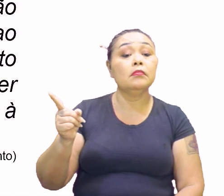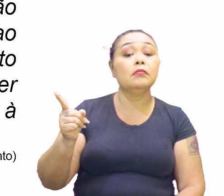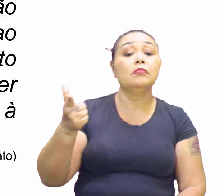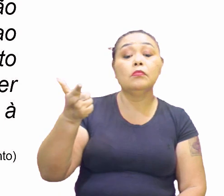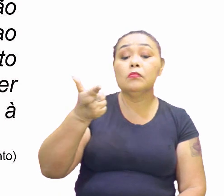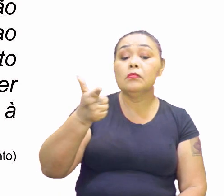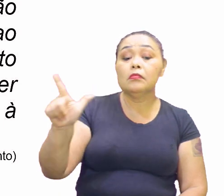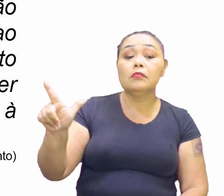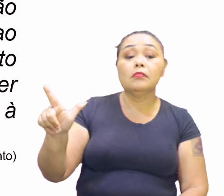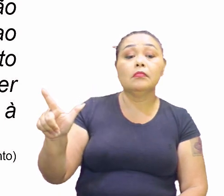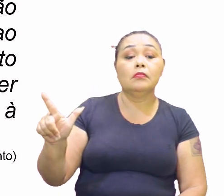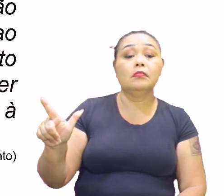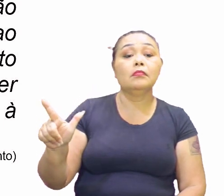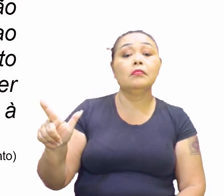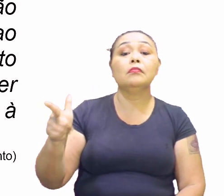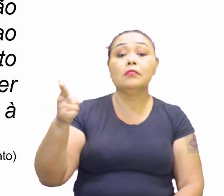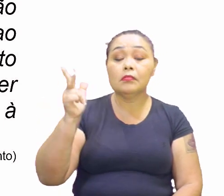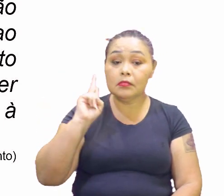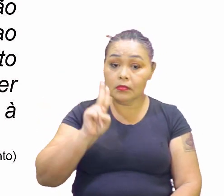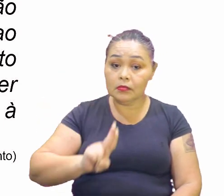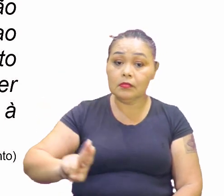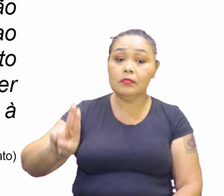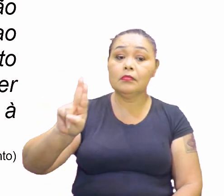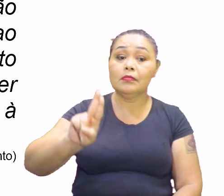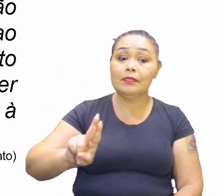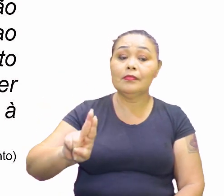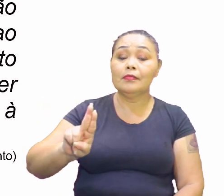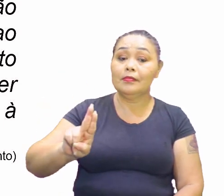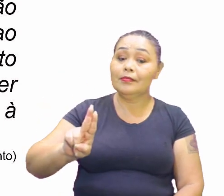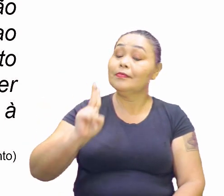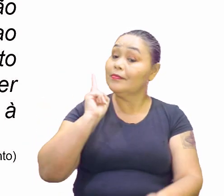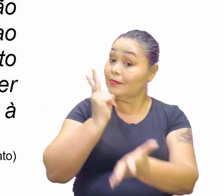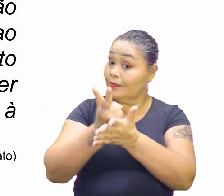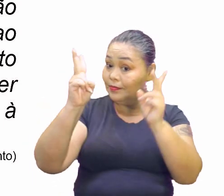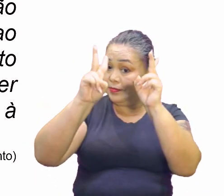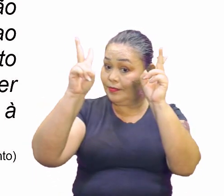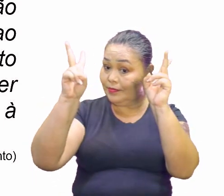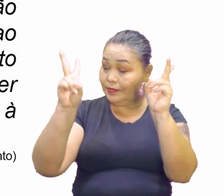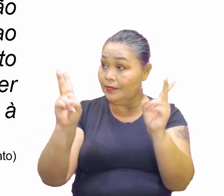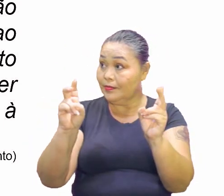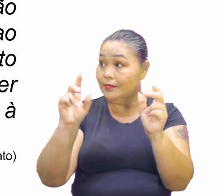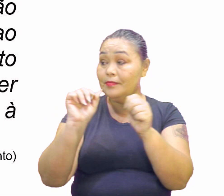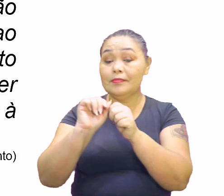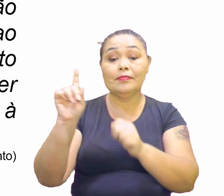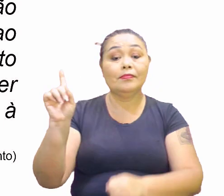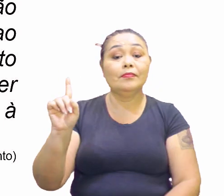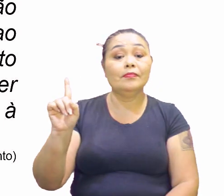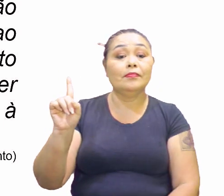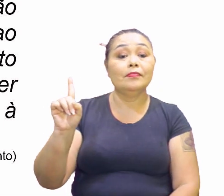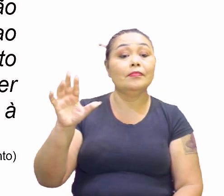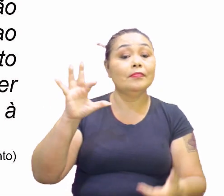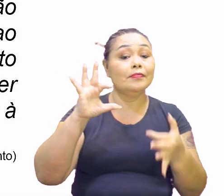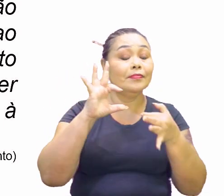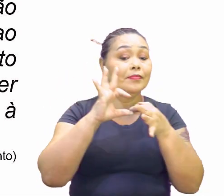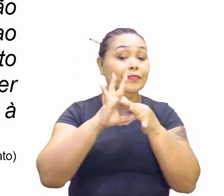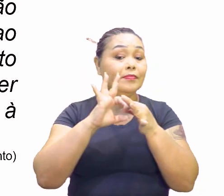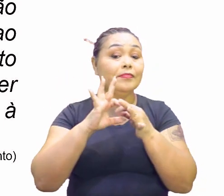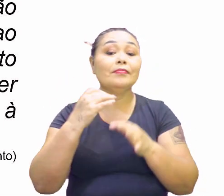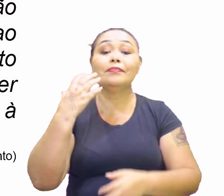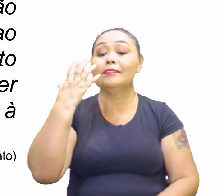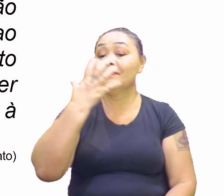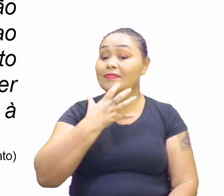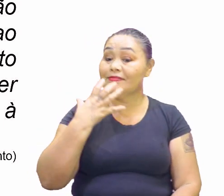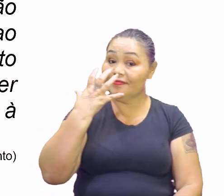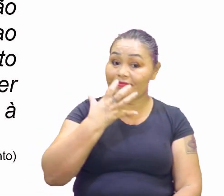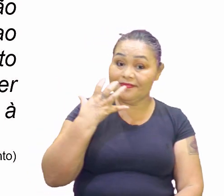Agora aqui outra, já usando mesmo a mesma temática, mas só que contextualizando com o